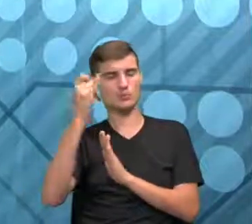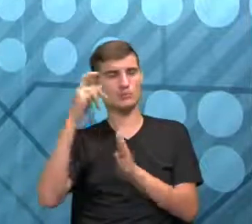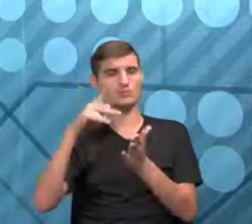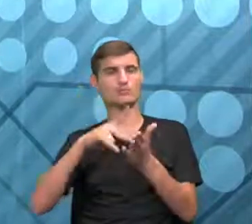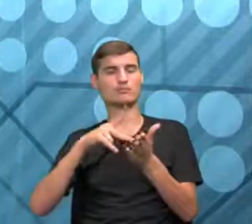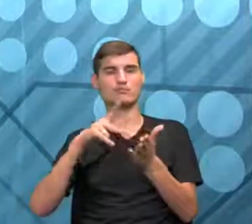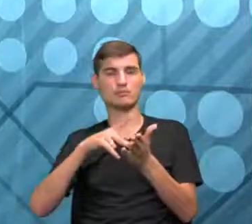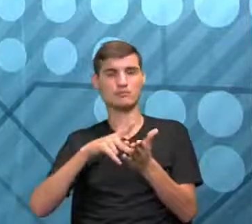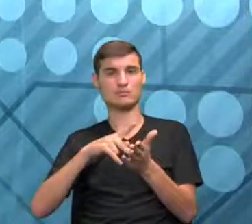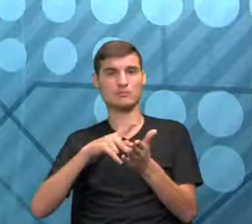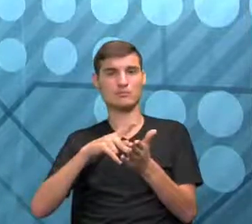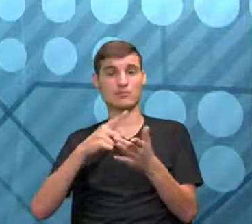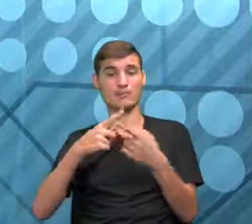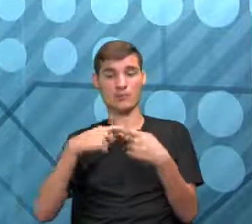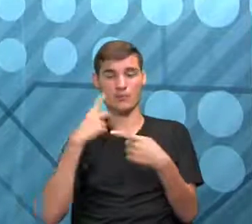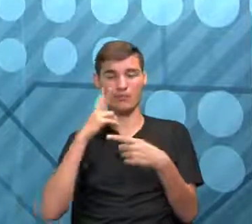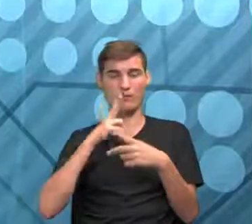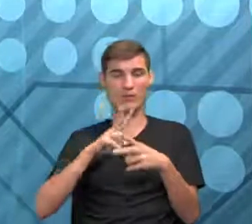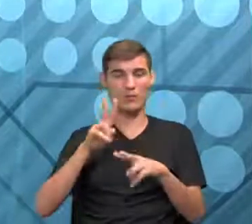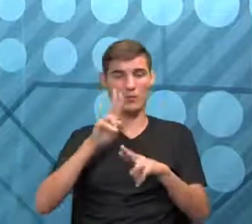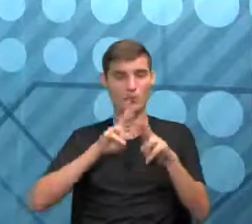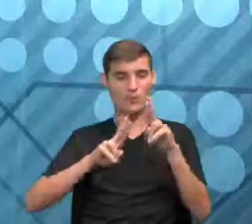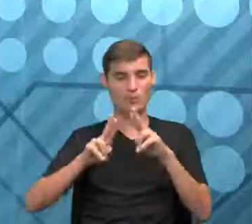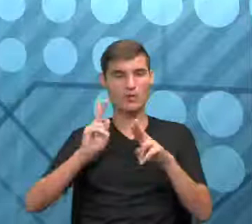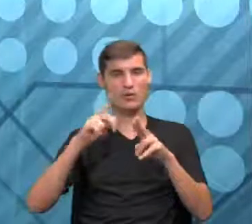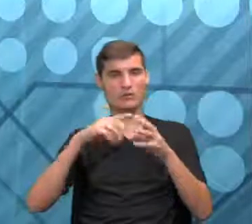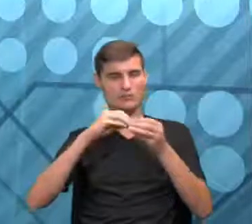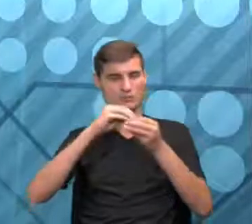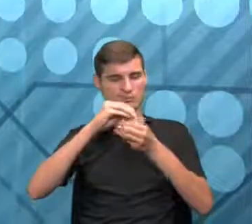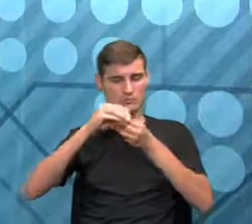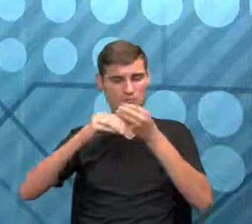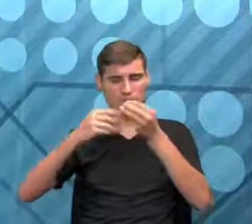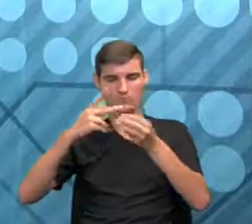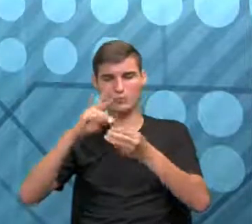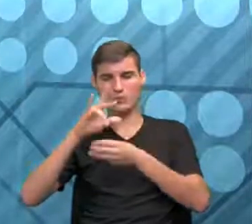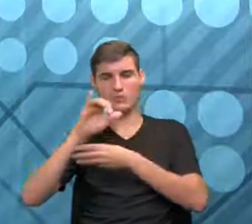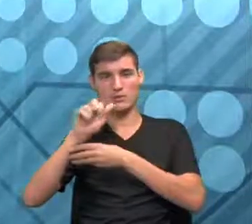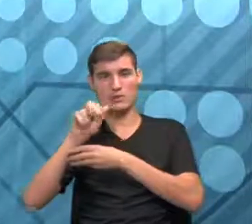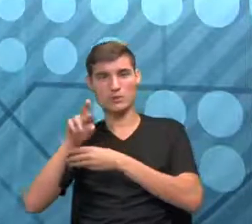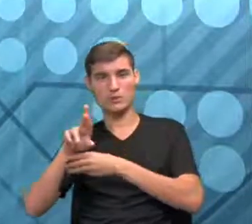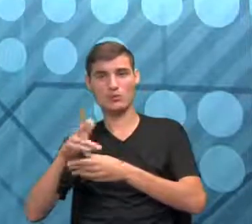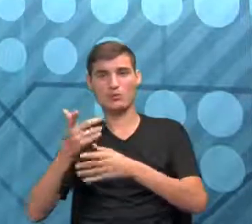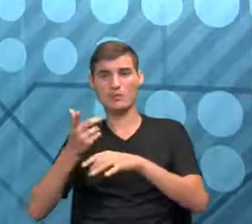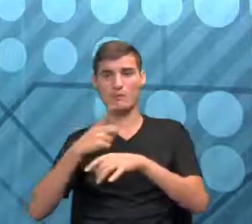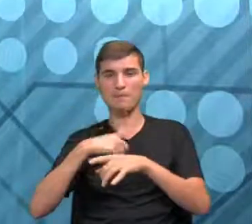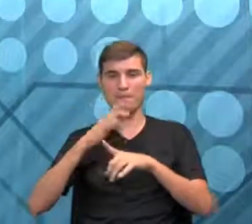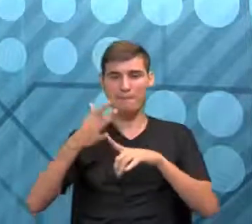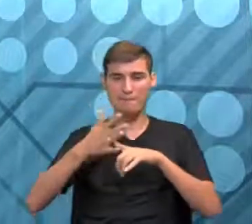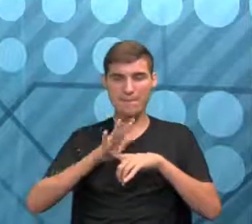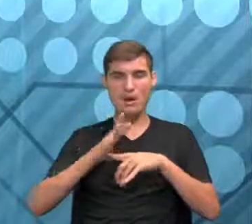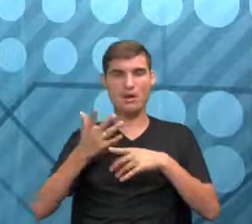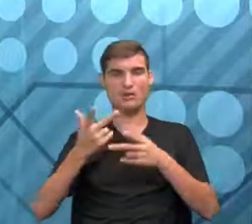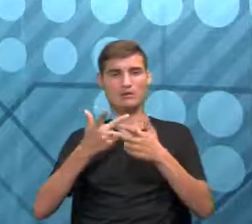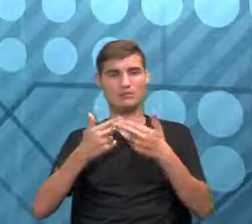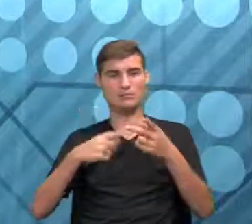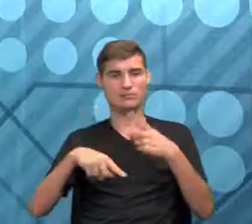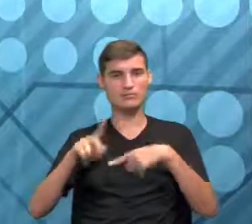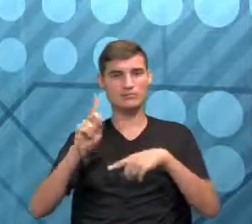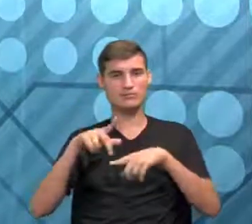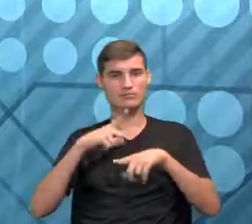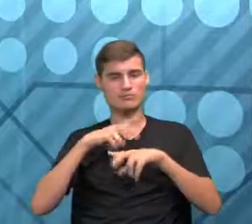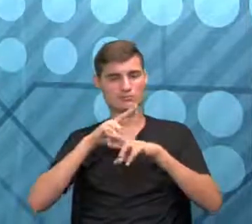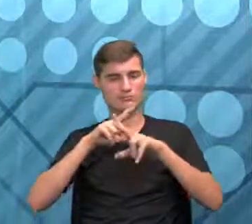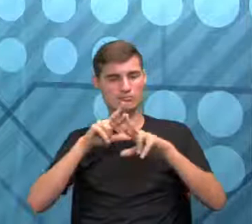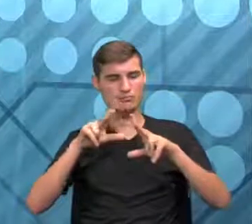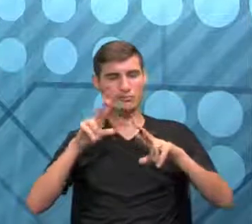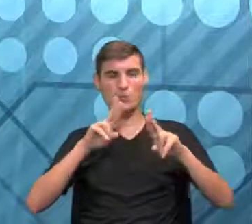importante mesmo. Quando a gente trabalha com microprocessador, quando a gente trabalha com controle de máquina, controle de motor, controle de muitas coisas é